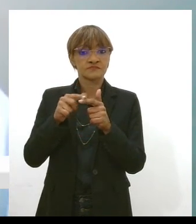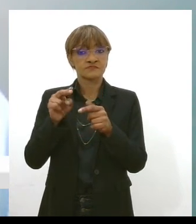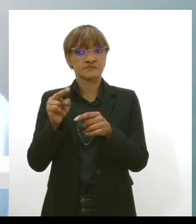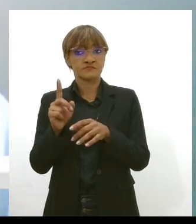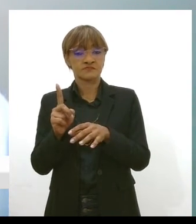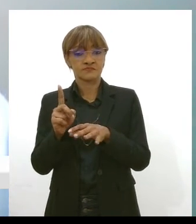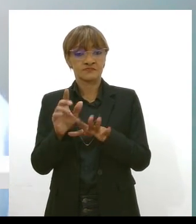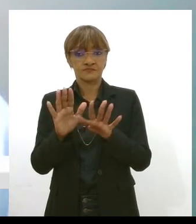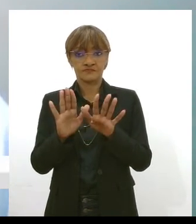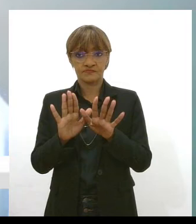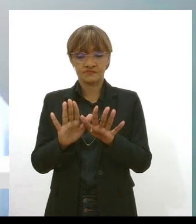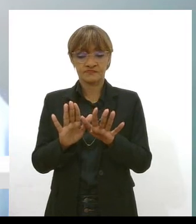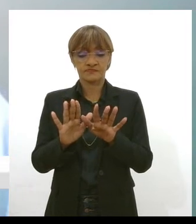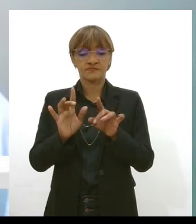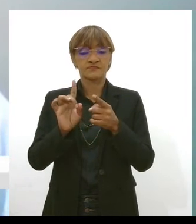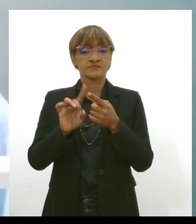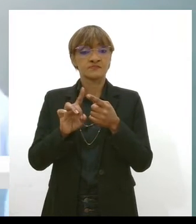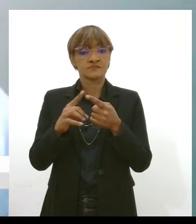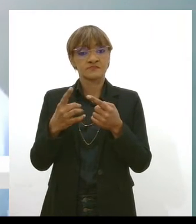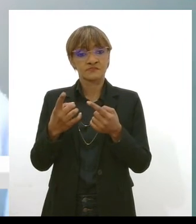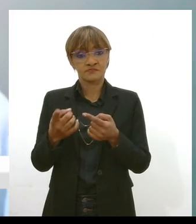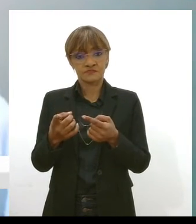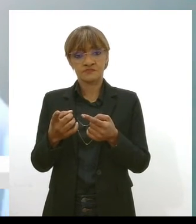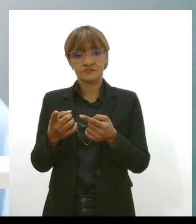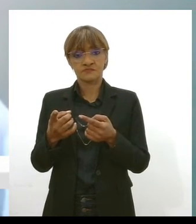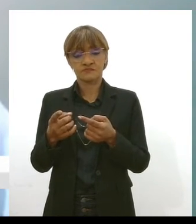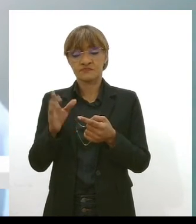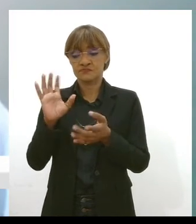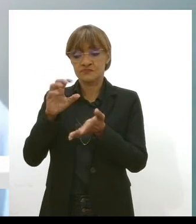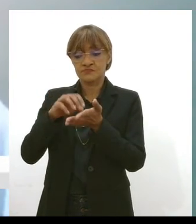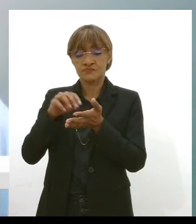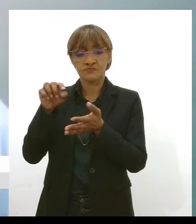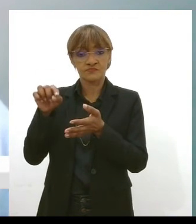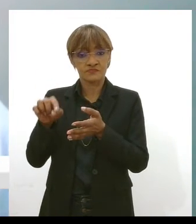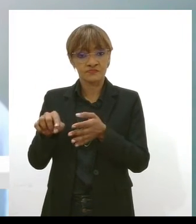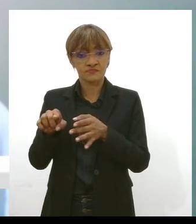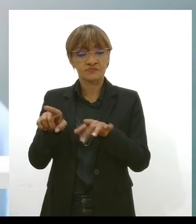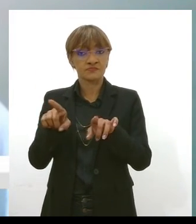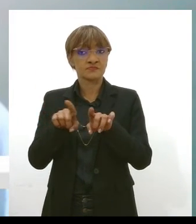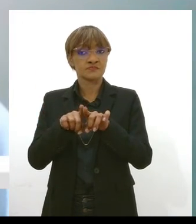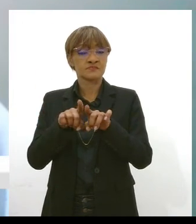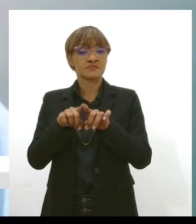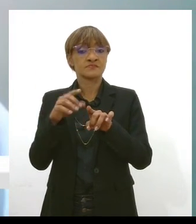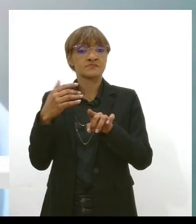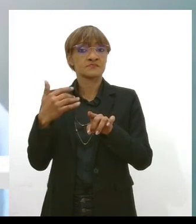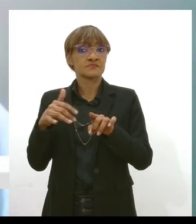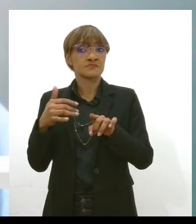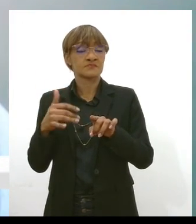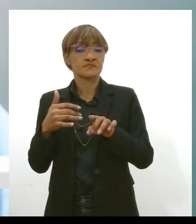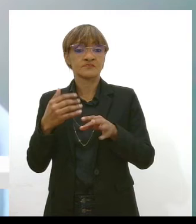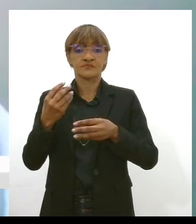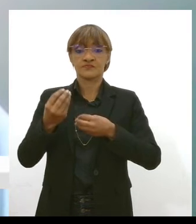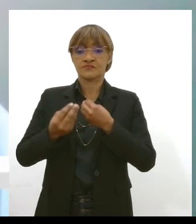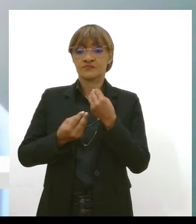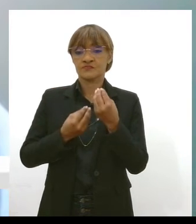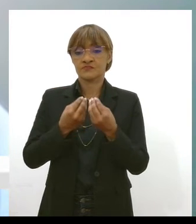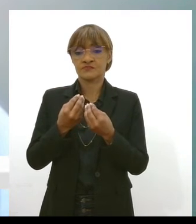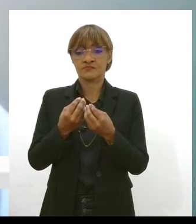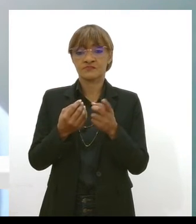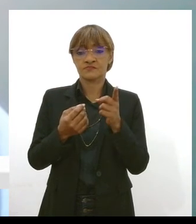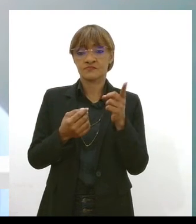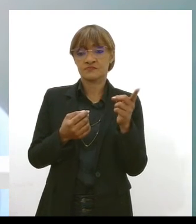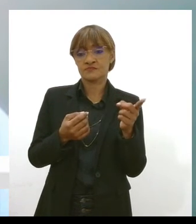acompanhada no CAISME, no alto risco, como ela, obrigatoriamente, ela tem que ser